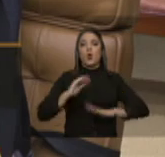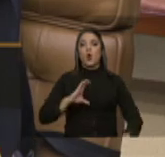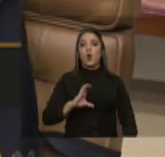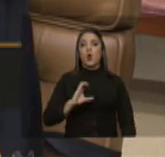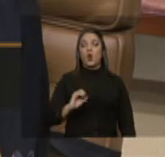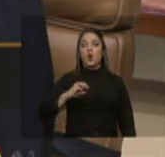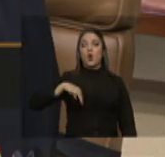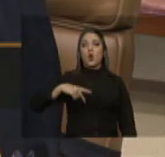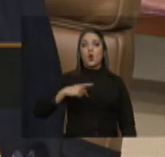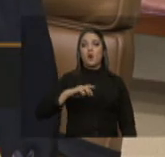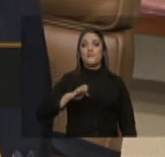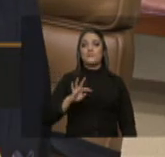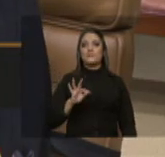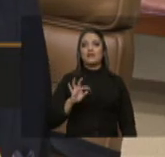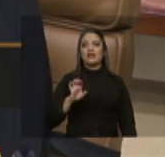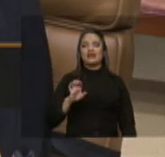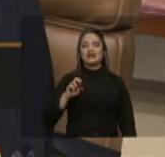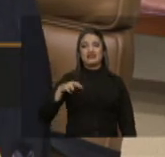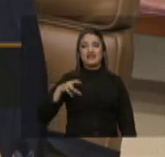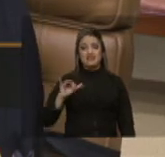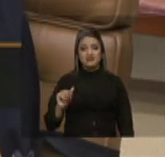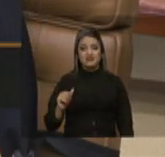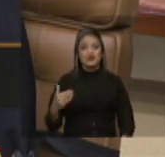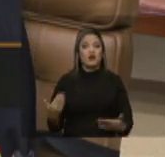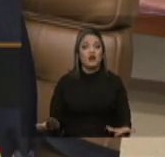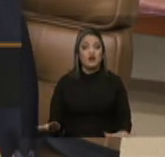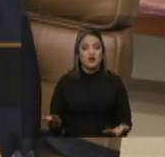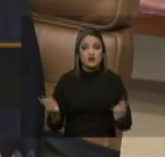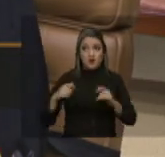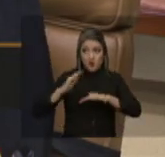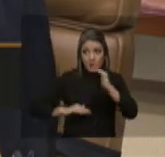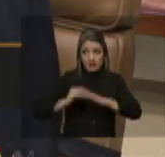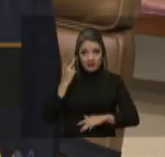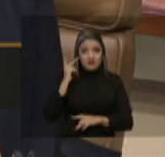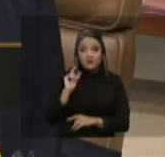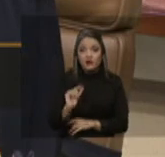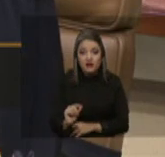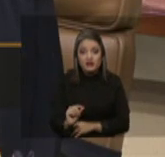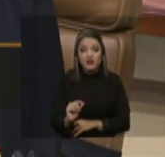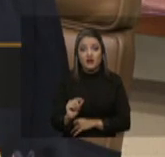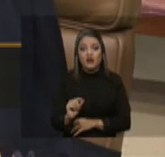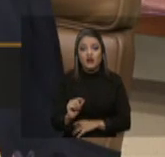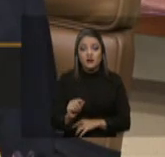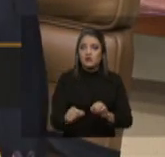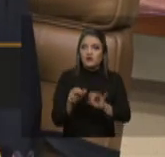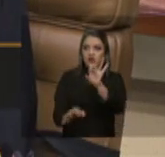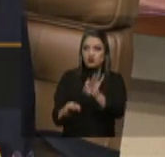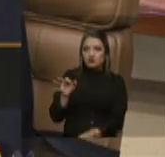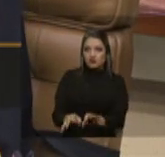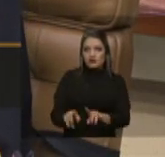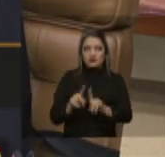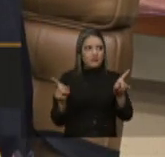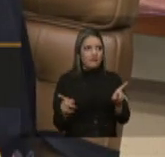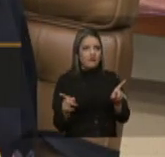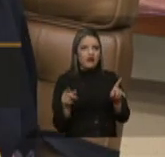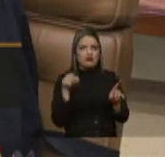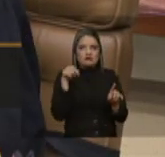Joaquim porque competente para o que para prestar jurisdição e dizer o direito quando o direito não atinge então Nós criamos